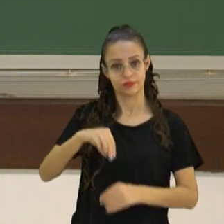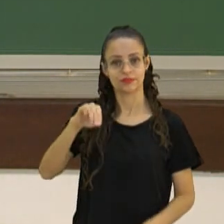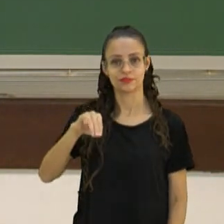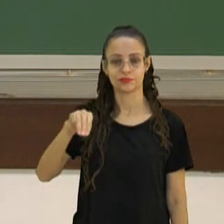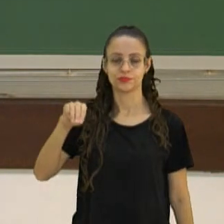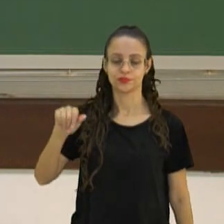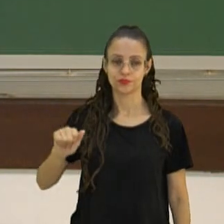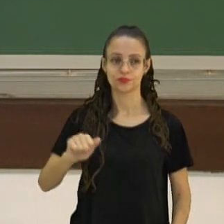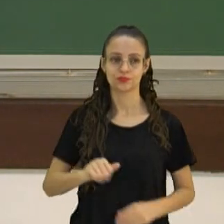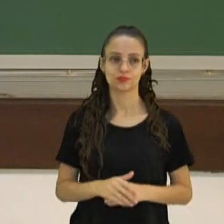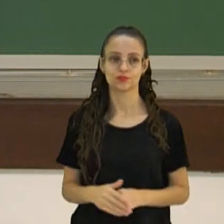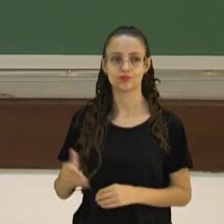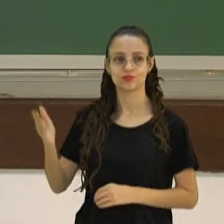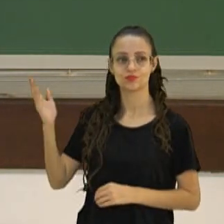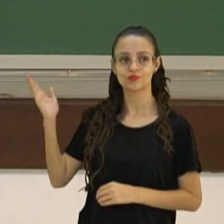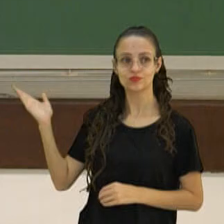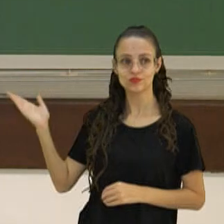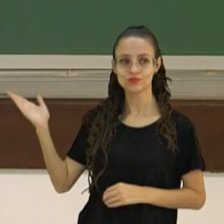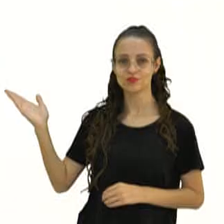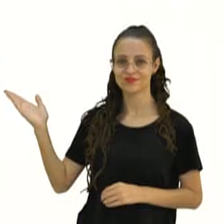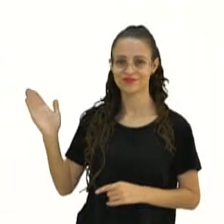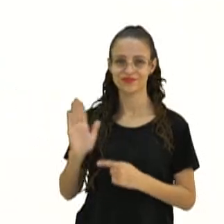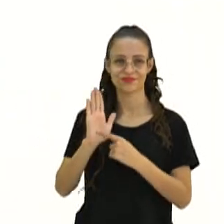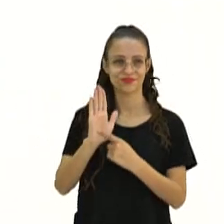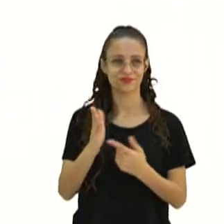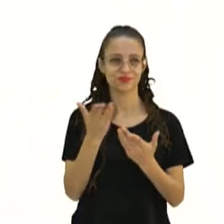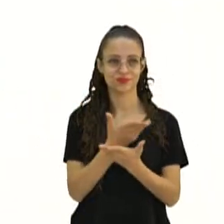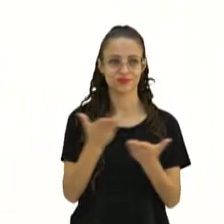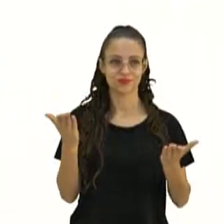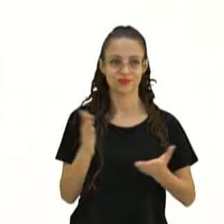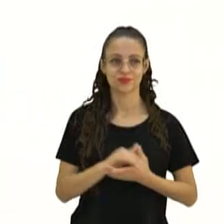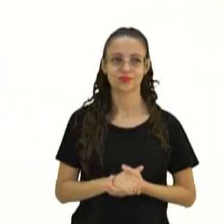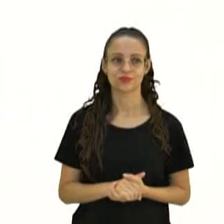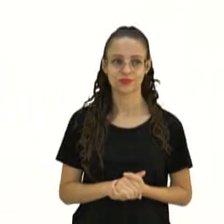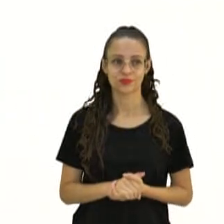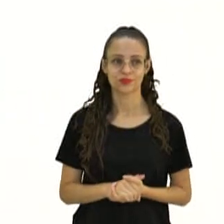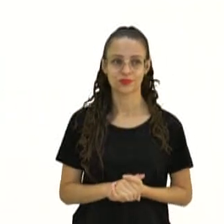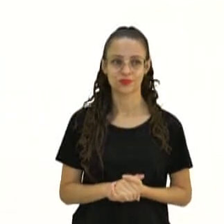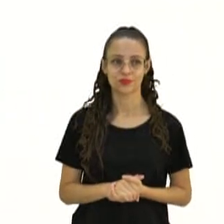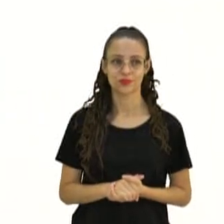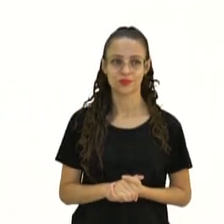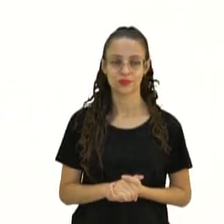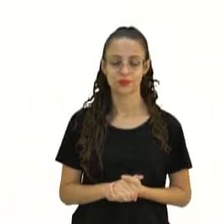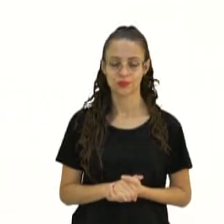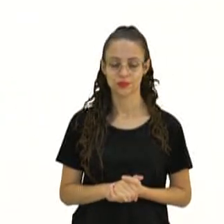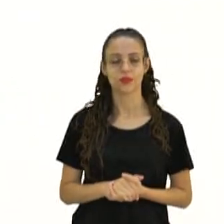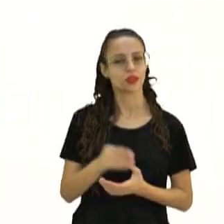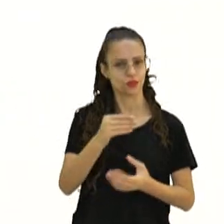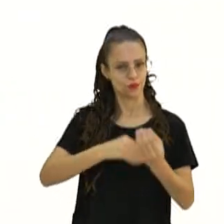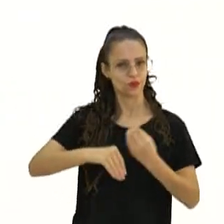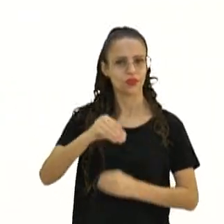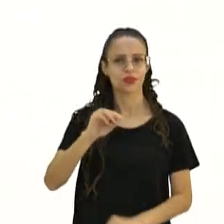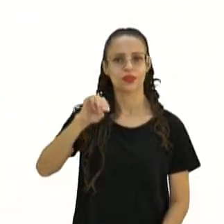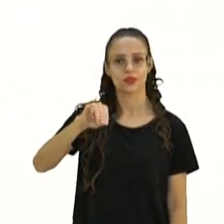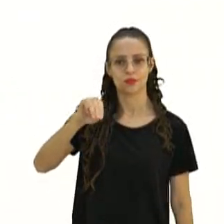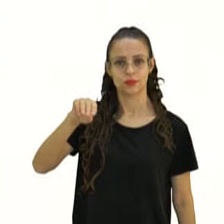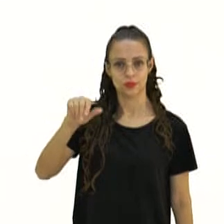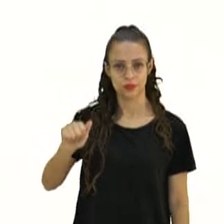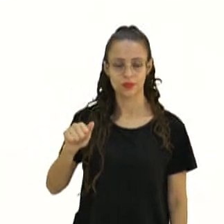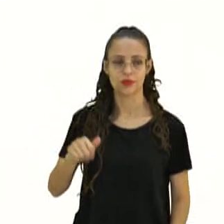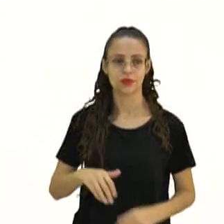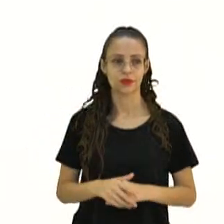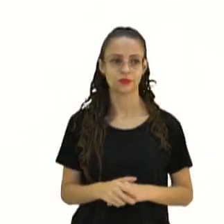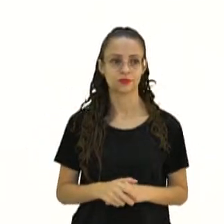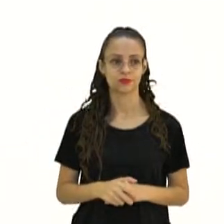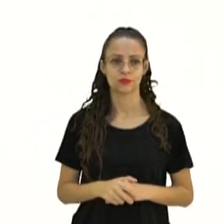né? Nessa animação aqui nós já temos situações de combate, né, envolvendo o MMA. Situação de